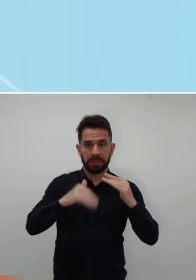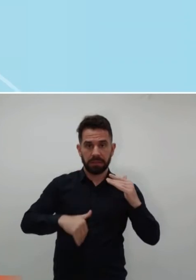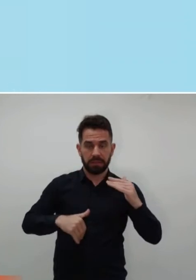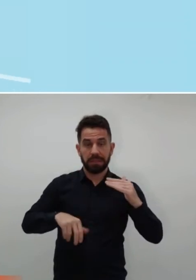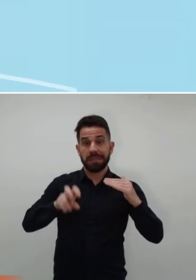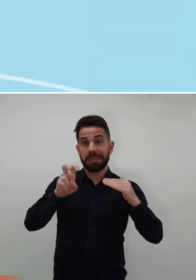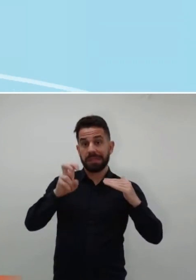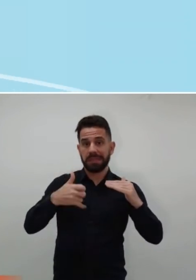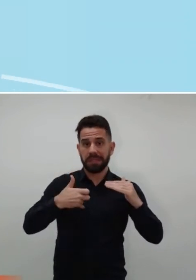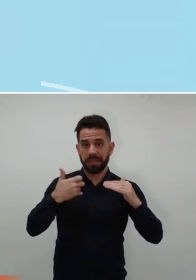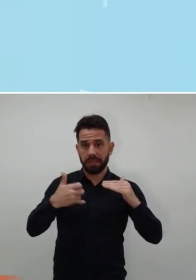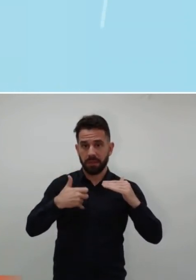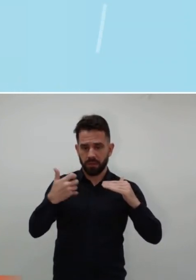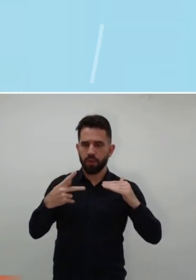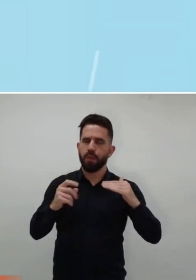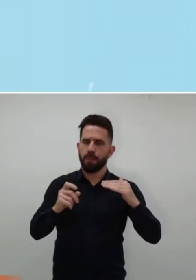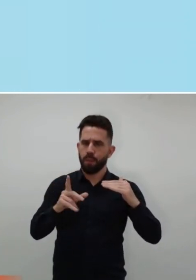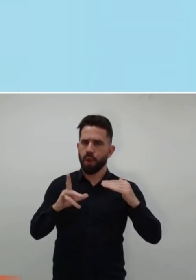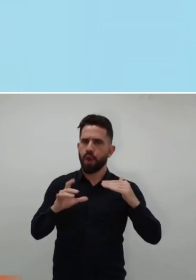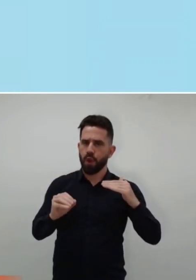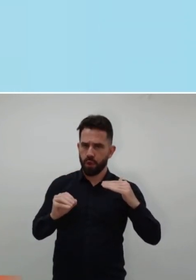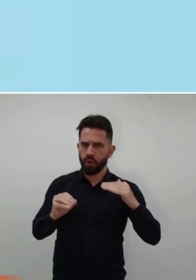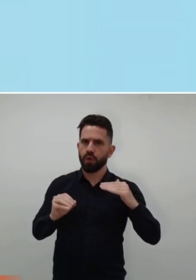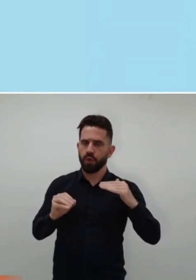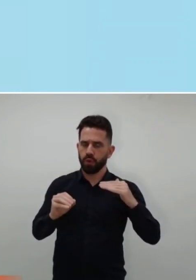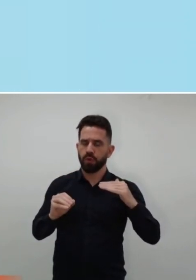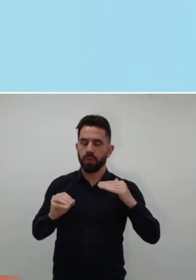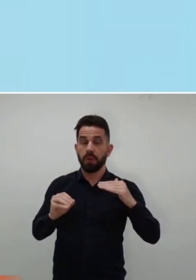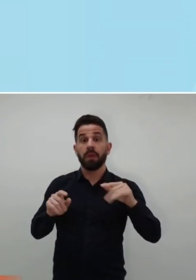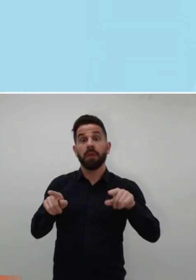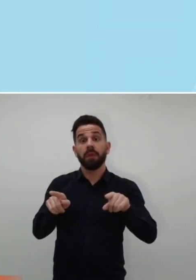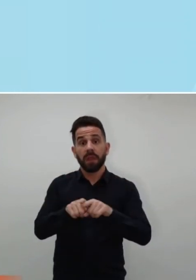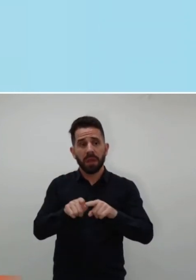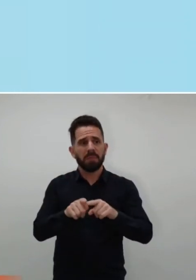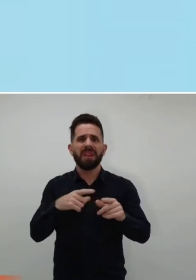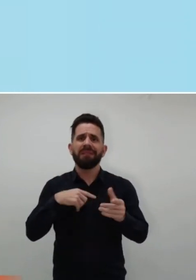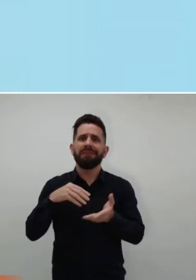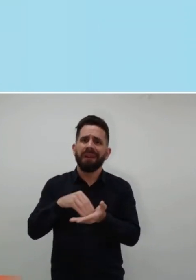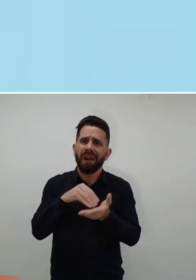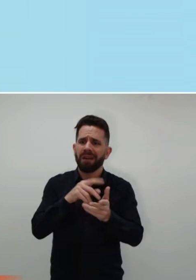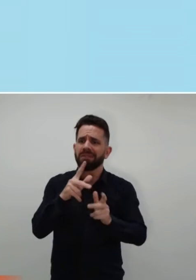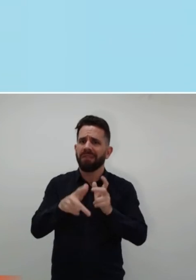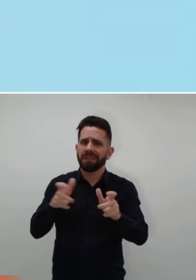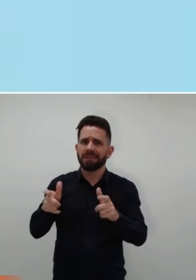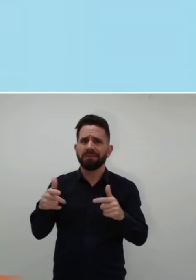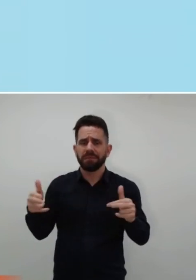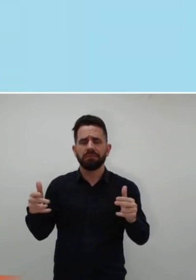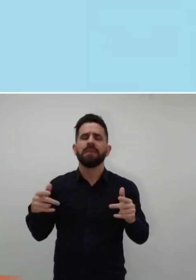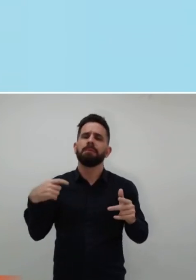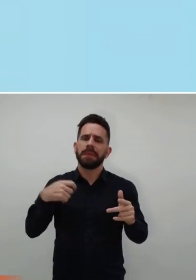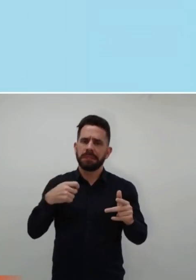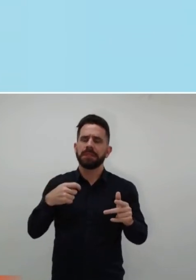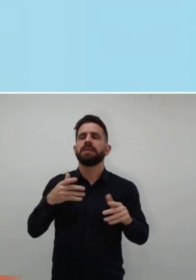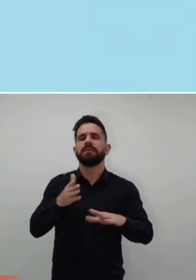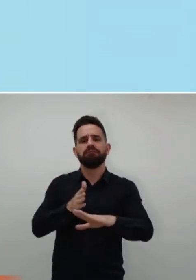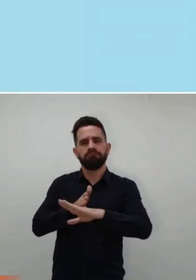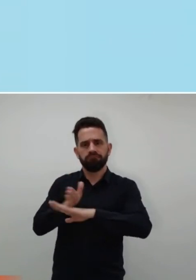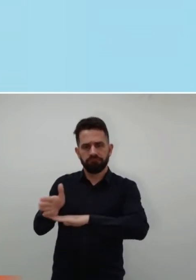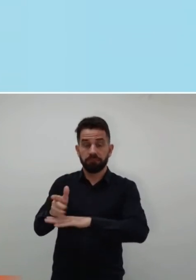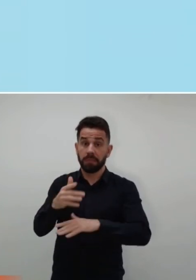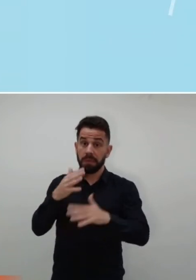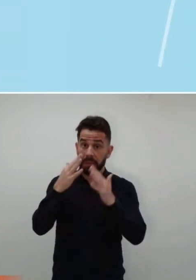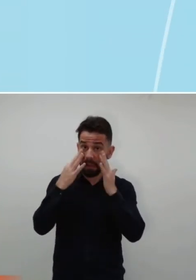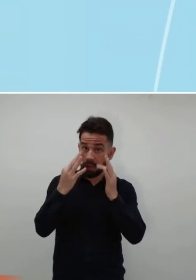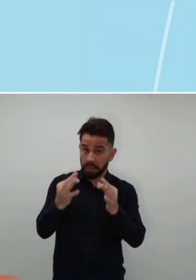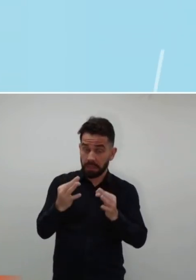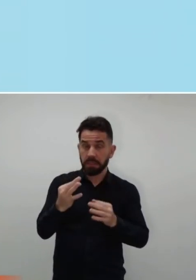anos contra a polio e também para atualizar a caderneta de vacinação das crianças e adolescentes. Então, atenção aí,